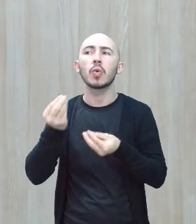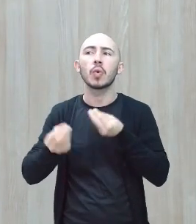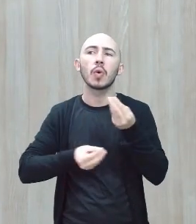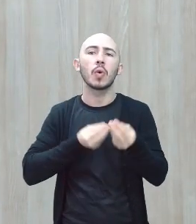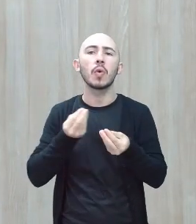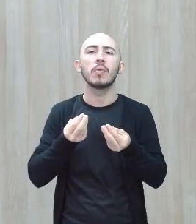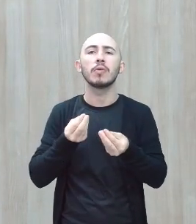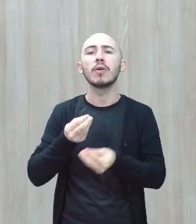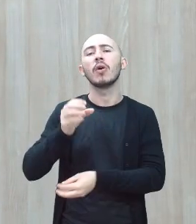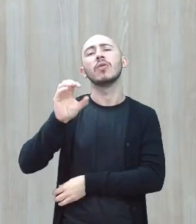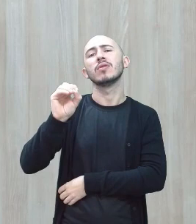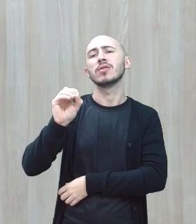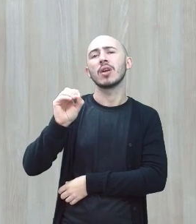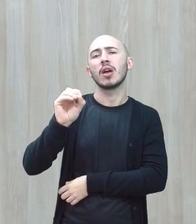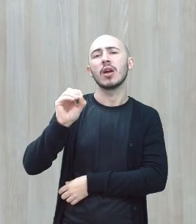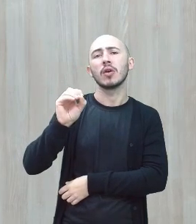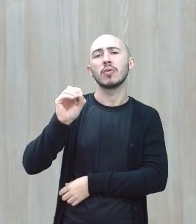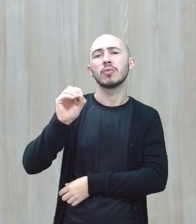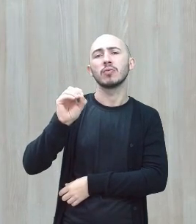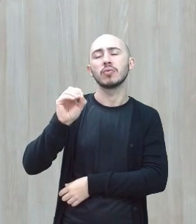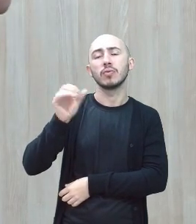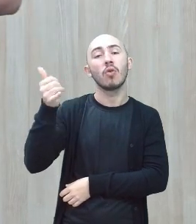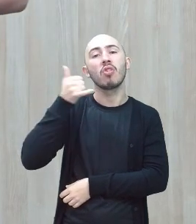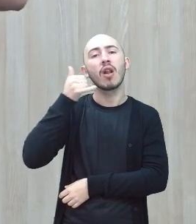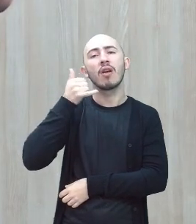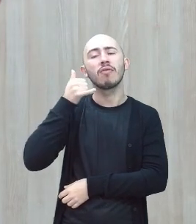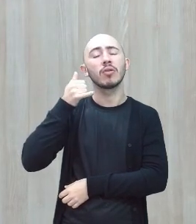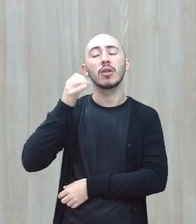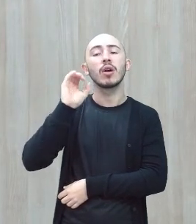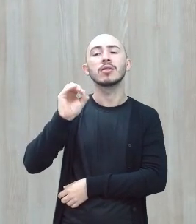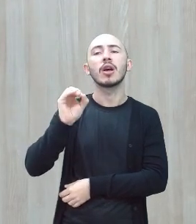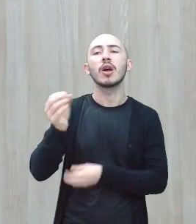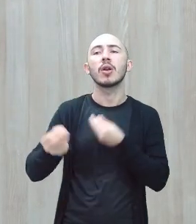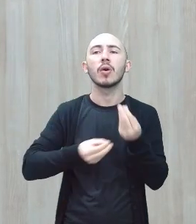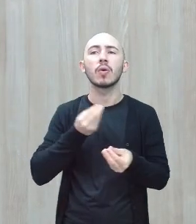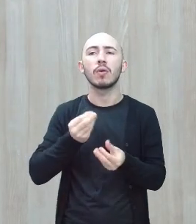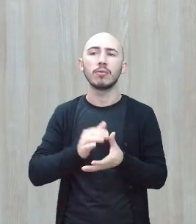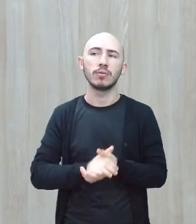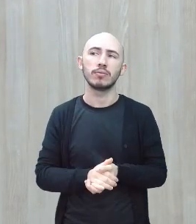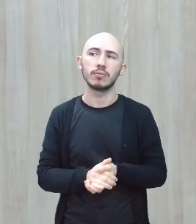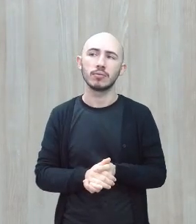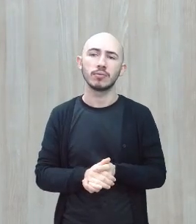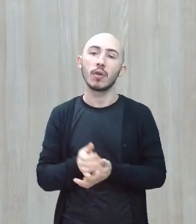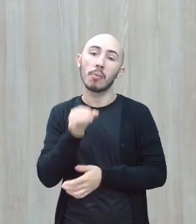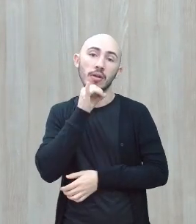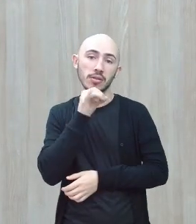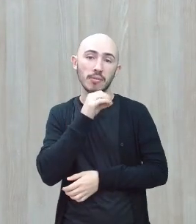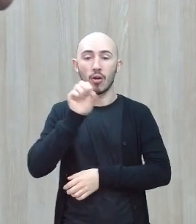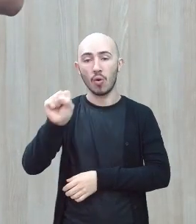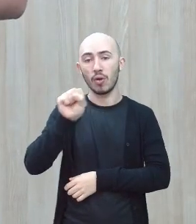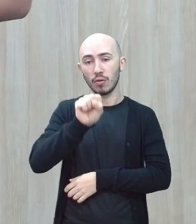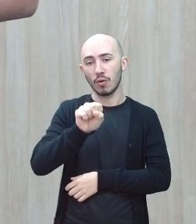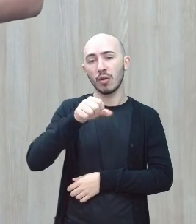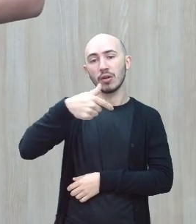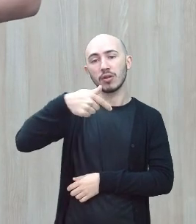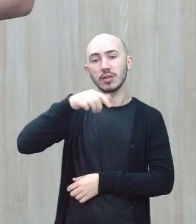de chamada dos números? Por exemplo, 8870,